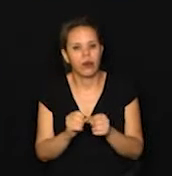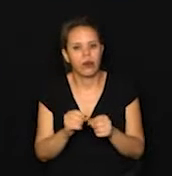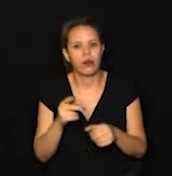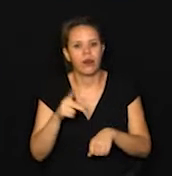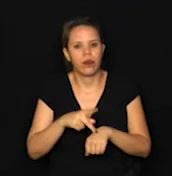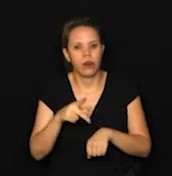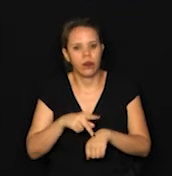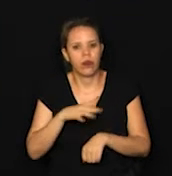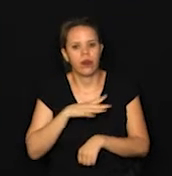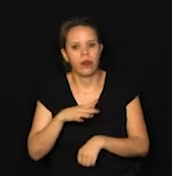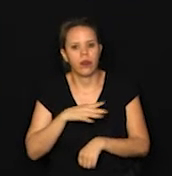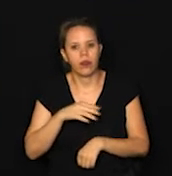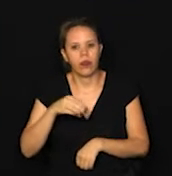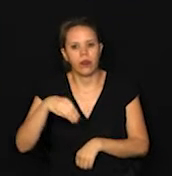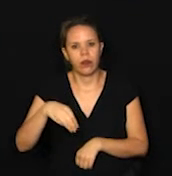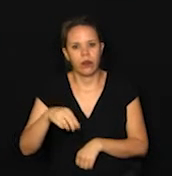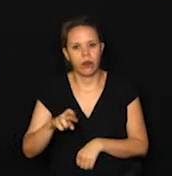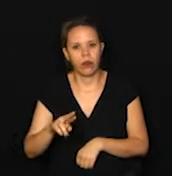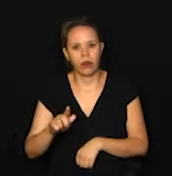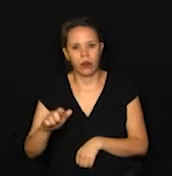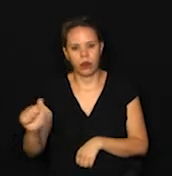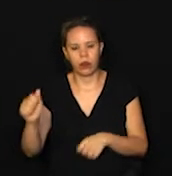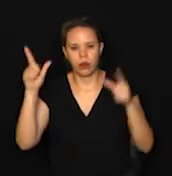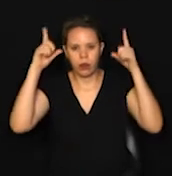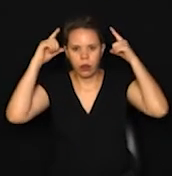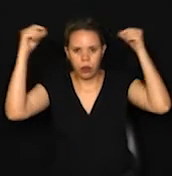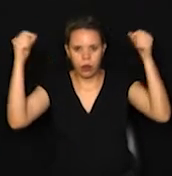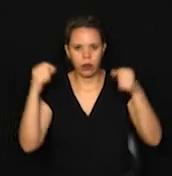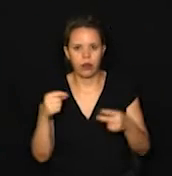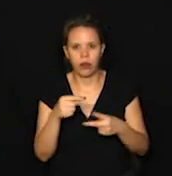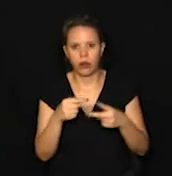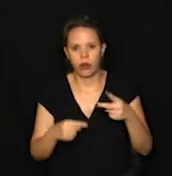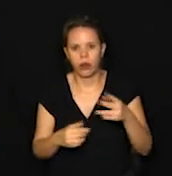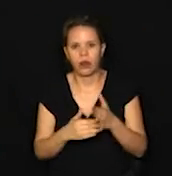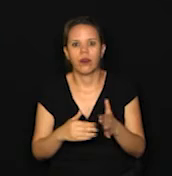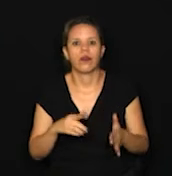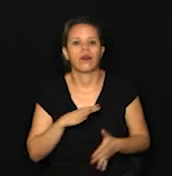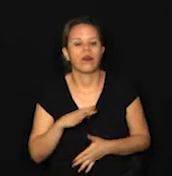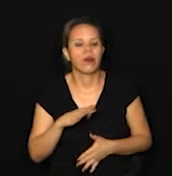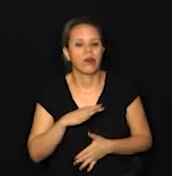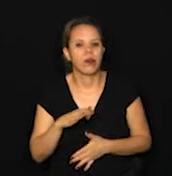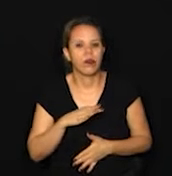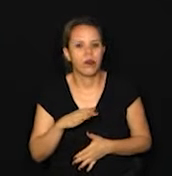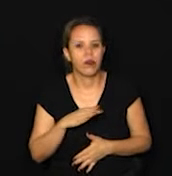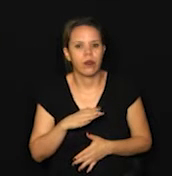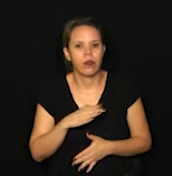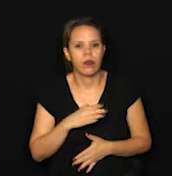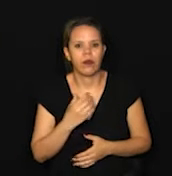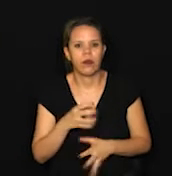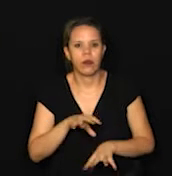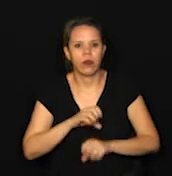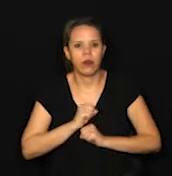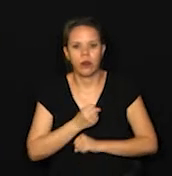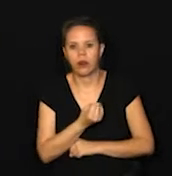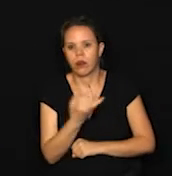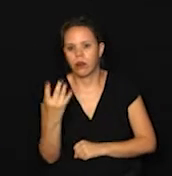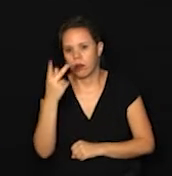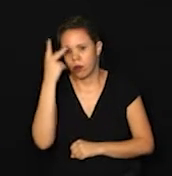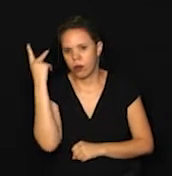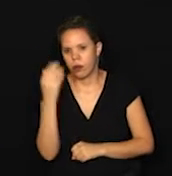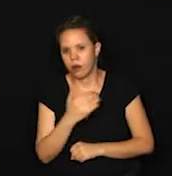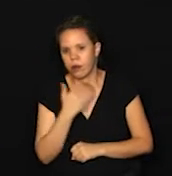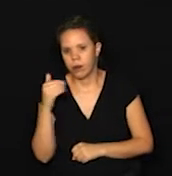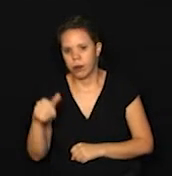Posse, Morungaba e Olambra, que também são as 2 últimas cidades, tanto em casos quanto no número de